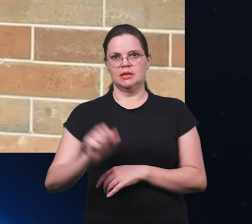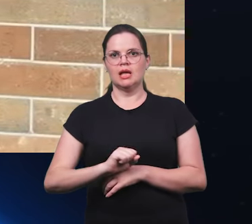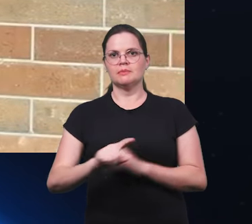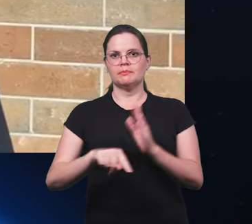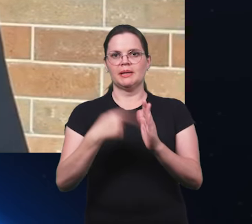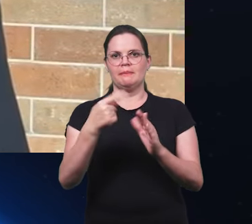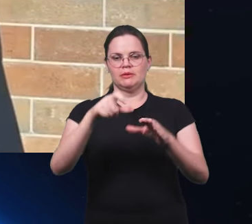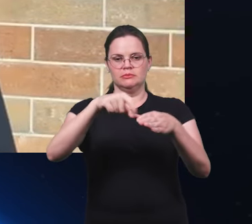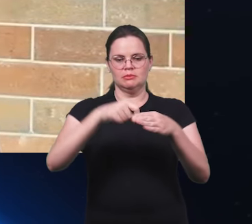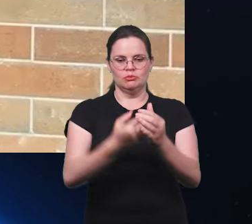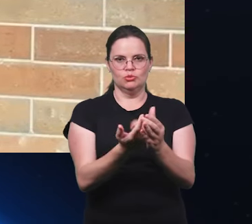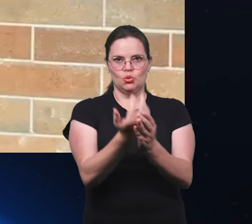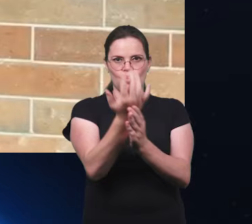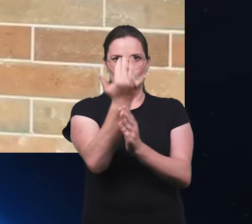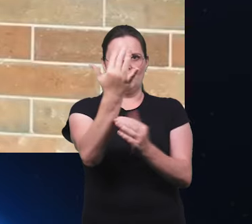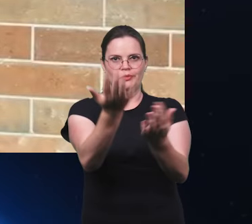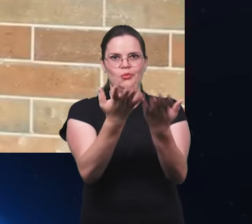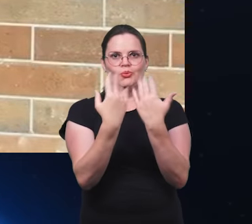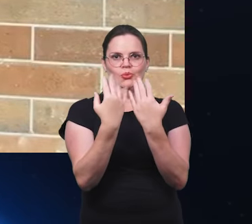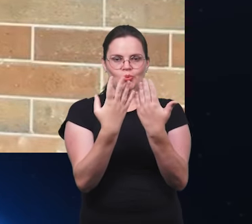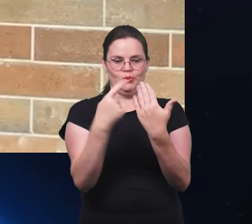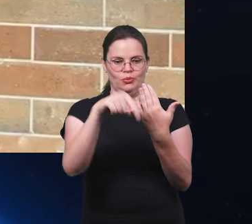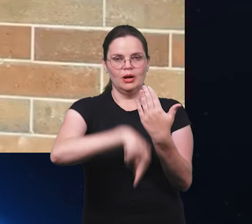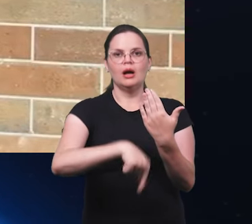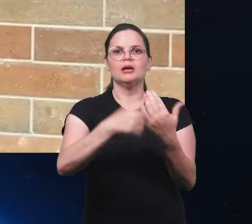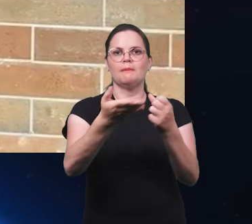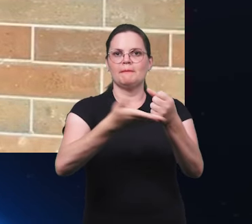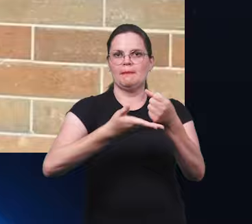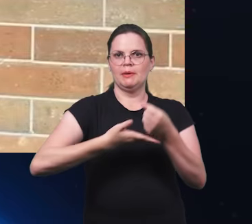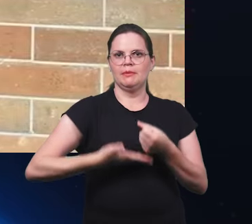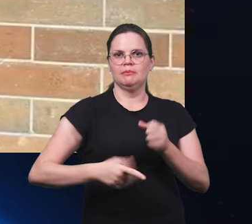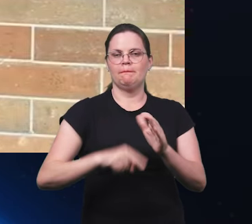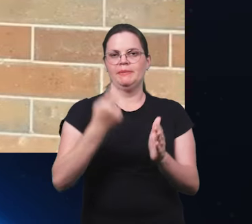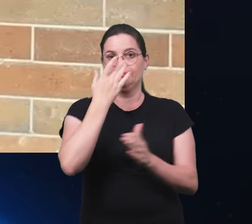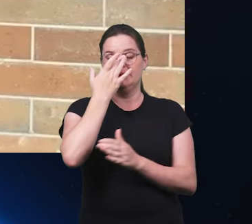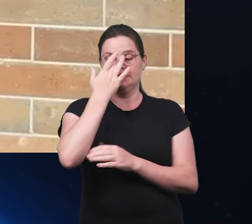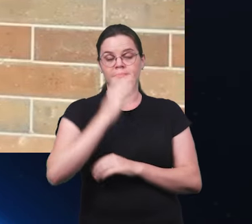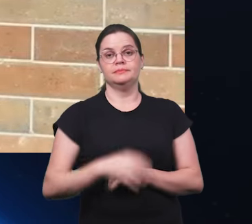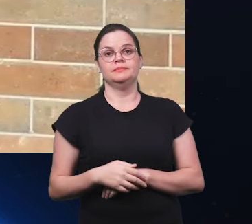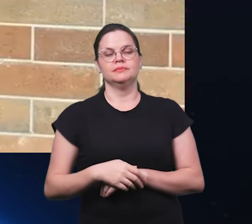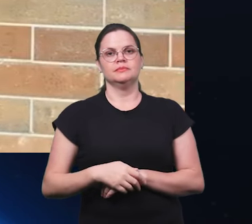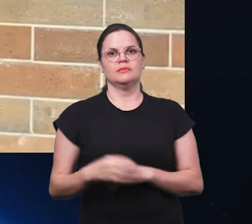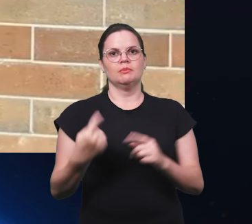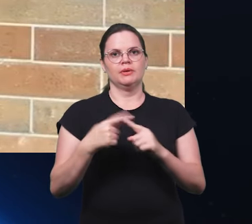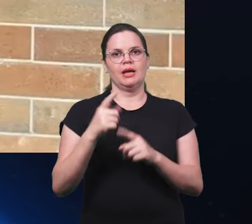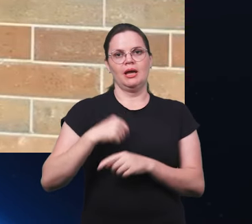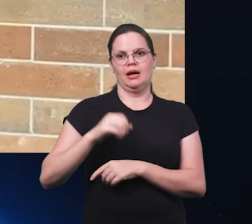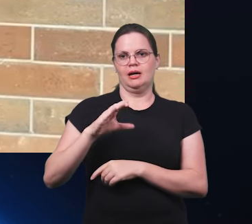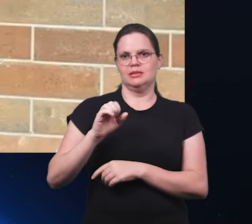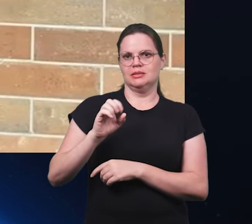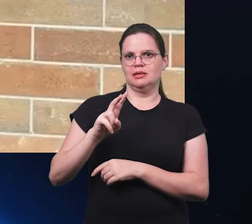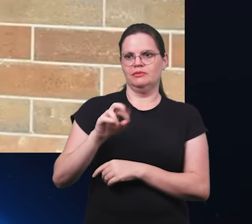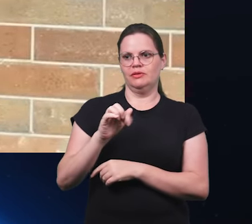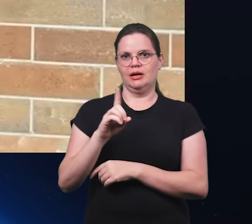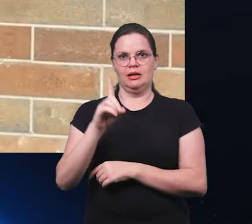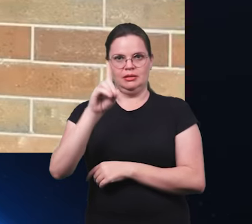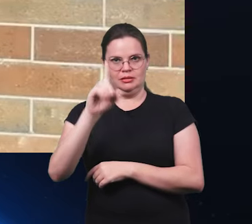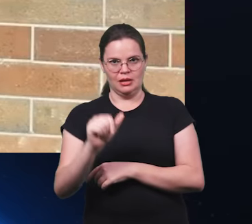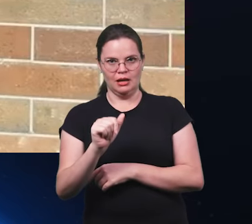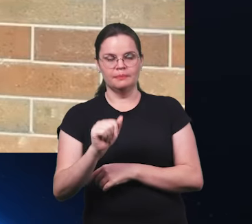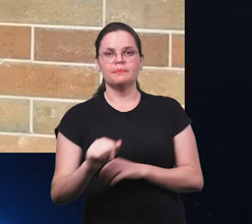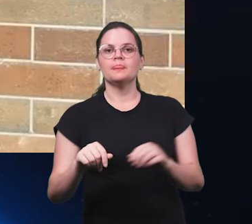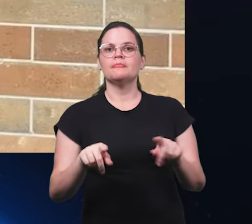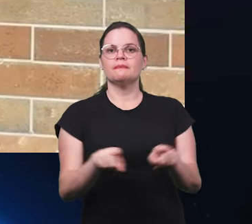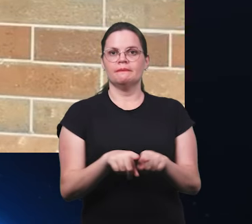era a festa comemorada por Israel na colheita, né? Na festa da colheita, a colheita da cevada, né?